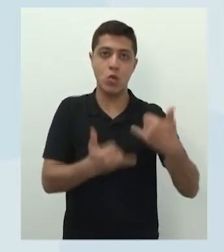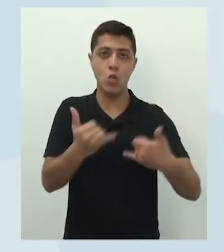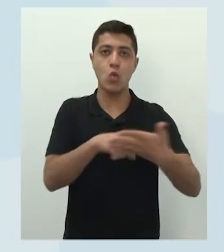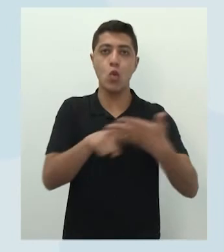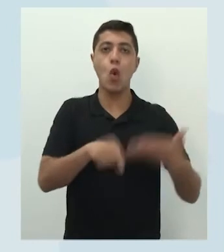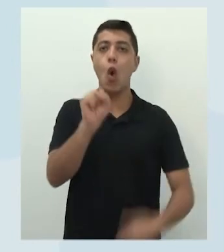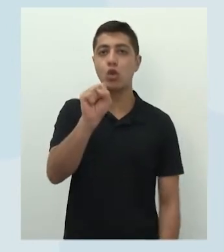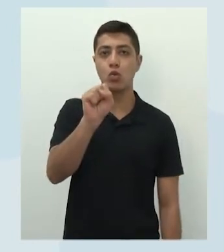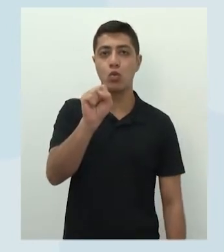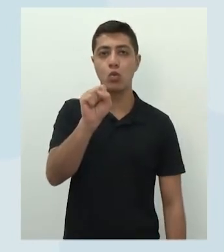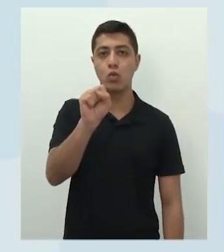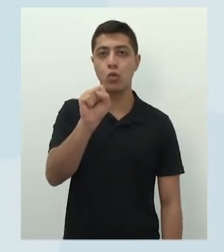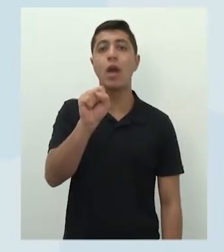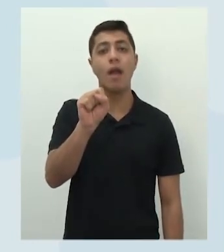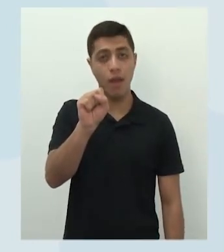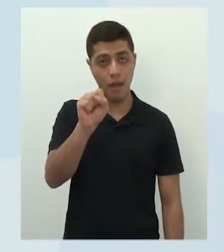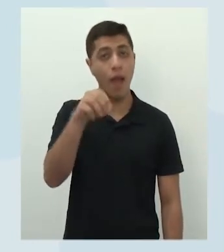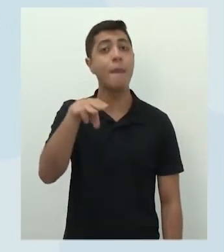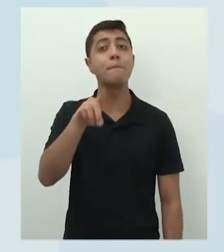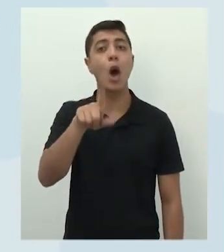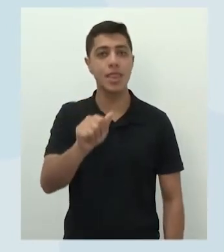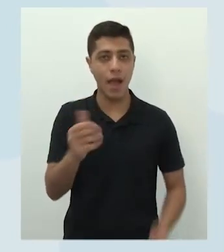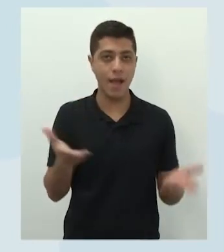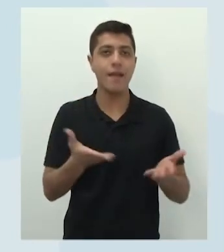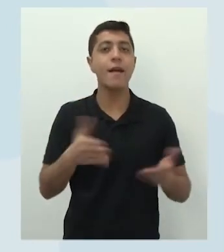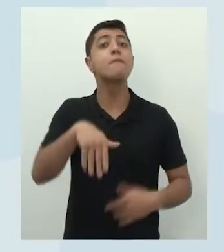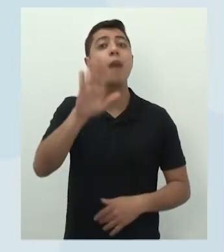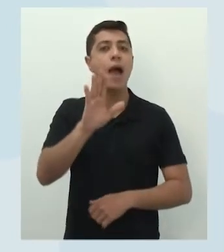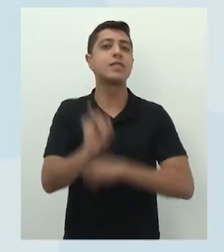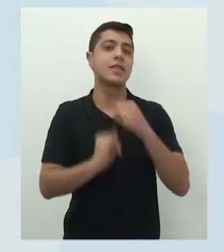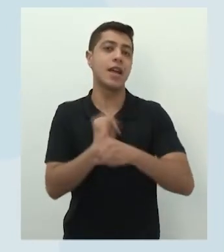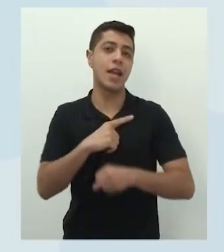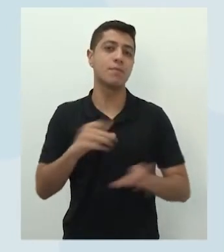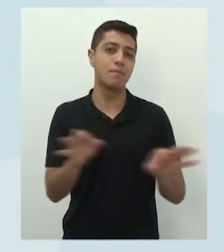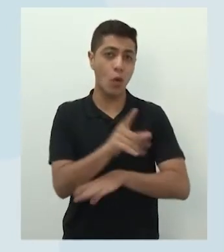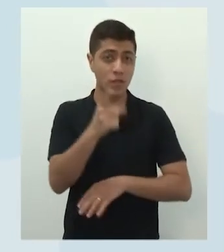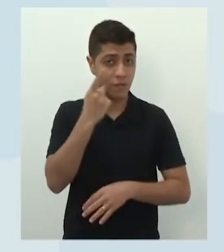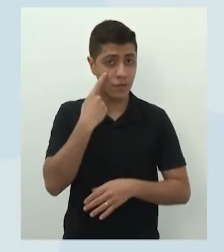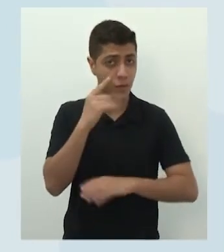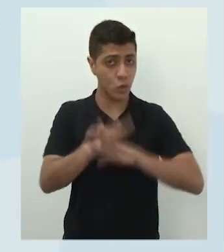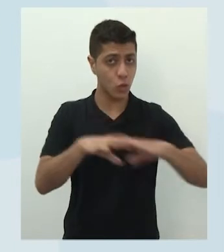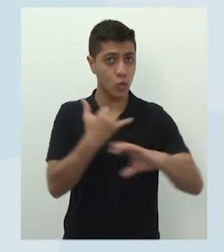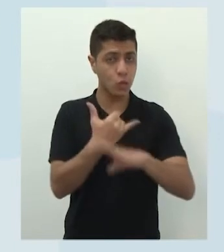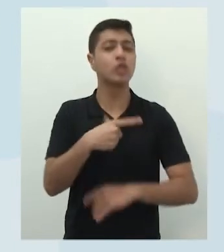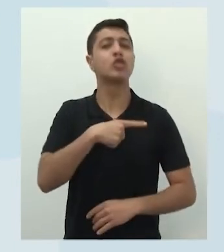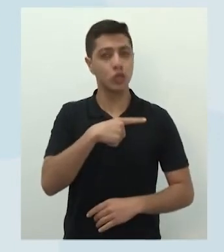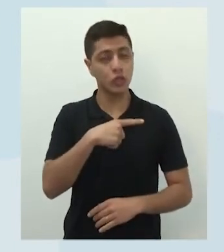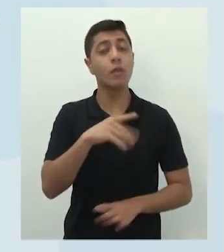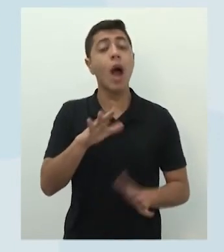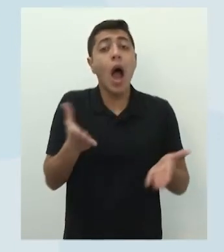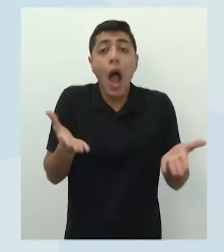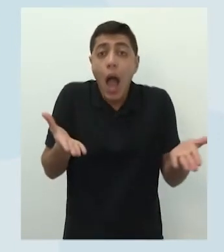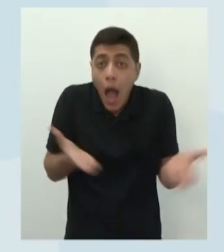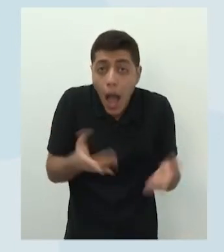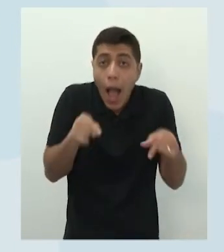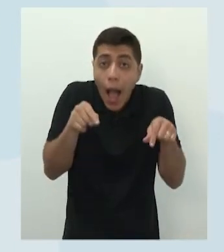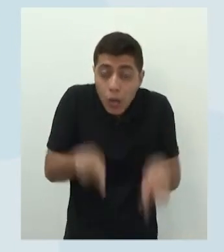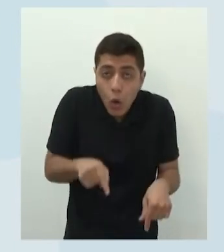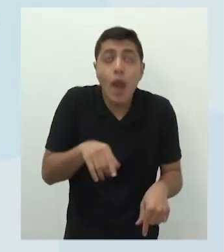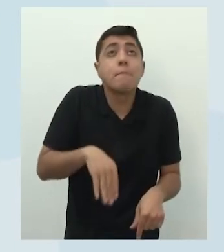2 anos atrás, turminha, veio um combo de desafios, mas não fica espantado, não. Isso aqui é um combo de desafio, né? Ou